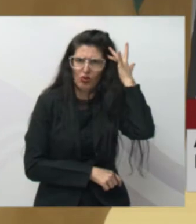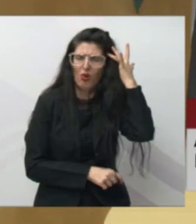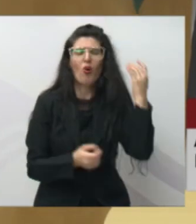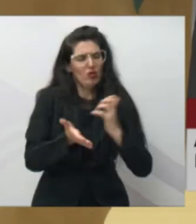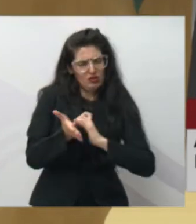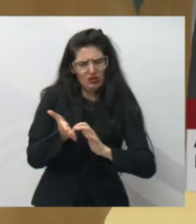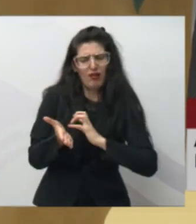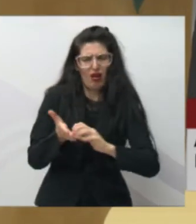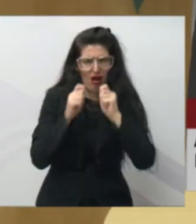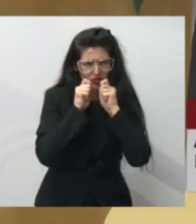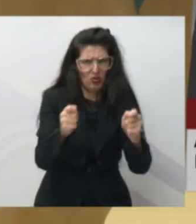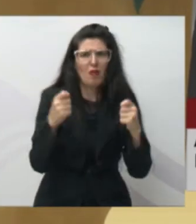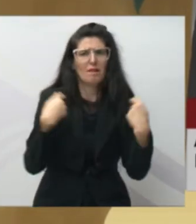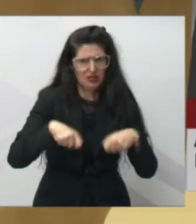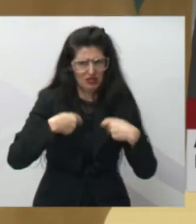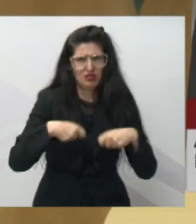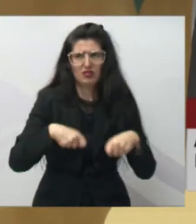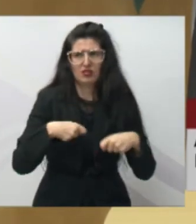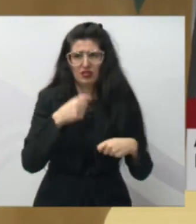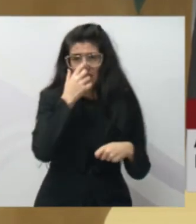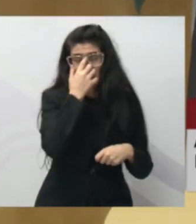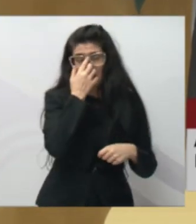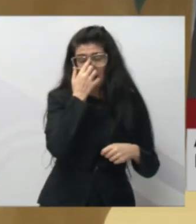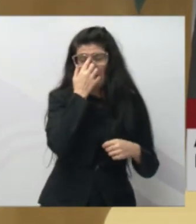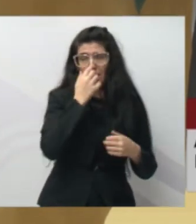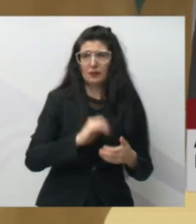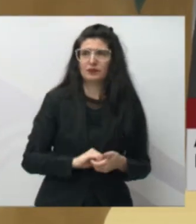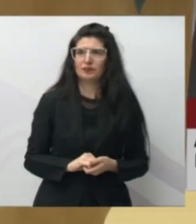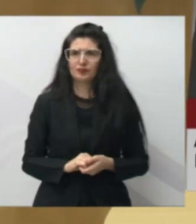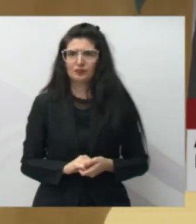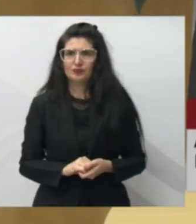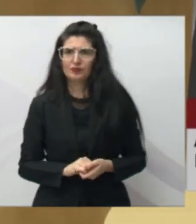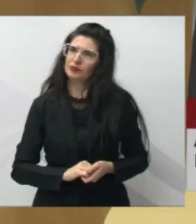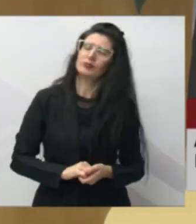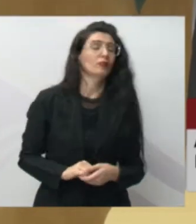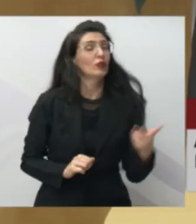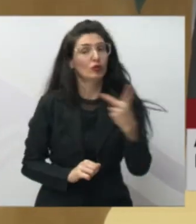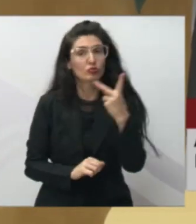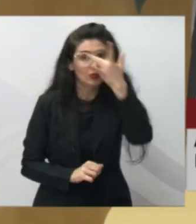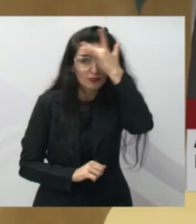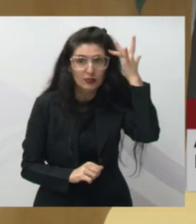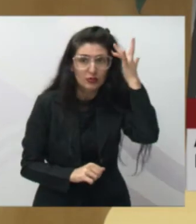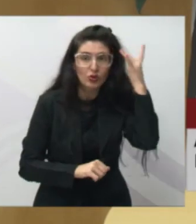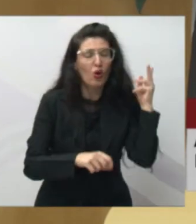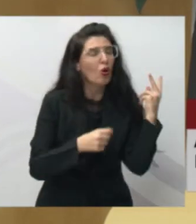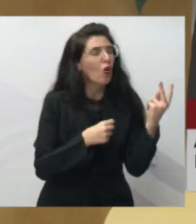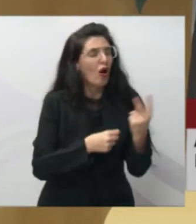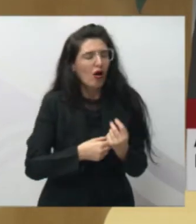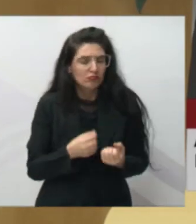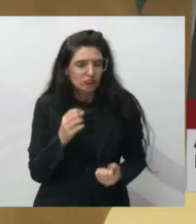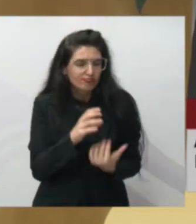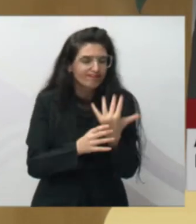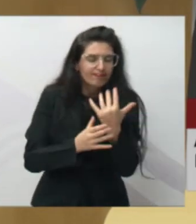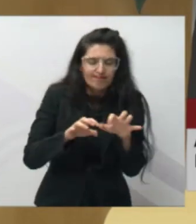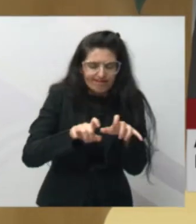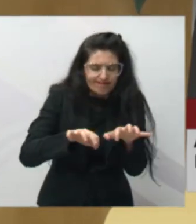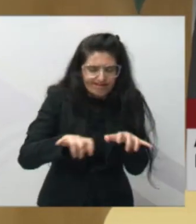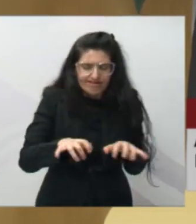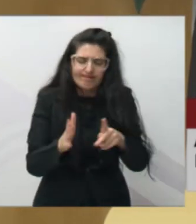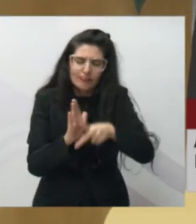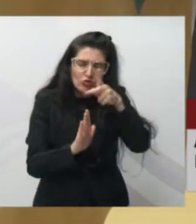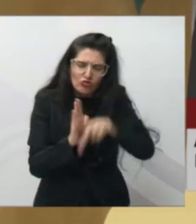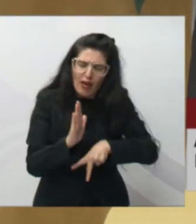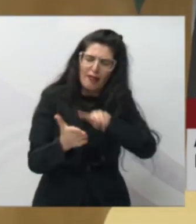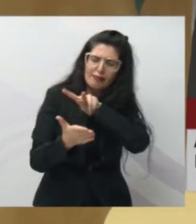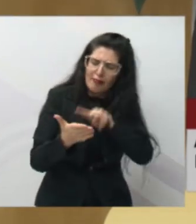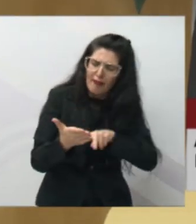do gabinete. Mas aí quem vai ficar na rua? Né? E essas 2 pessoas cuidando, elaborando projetos, elaborando as demandas